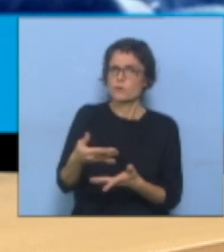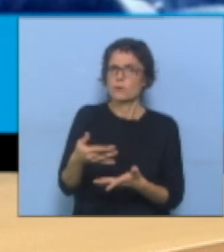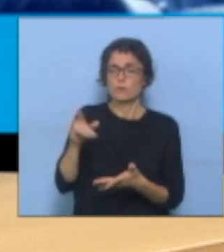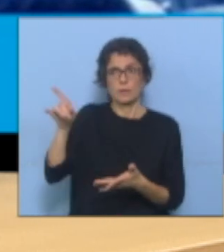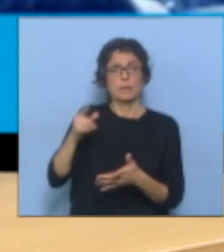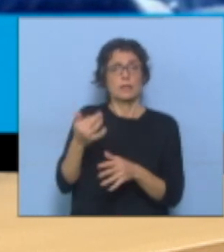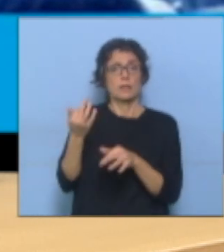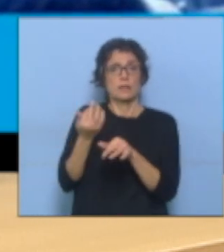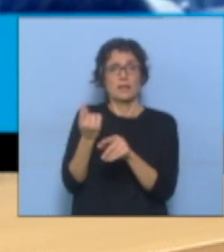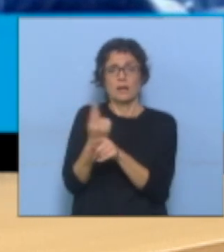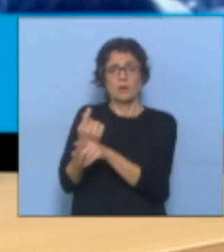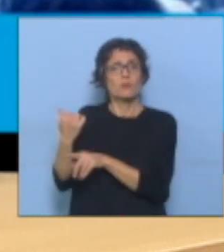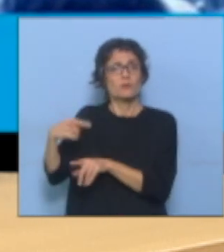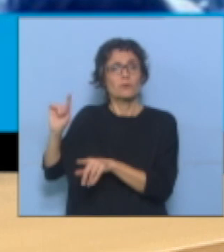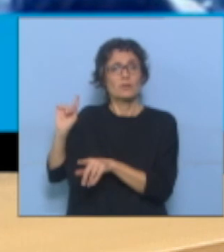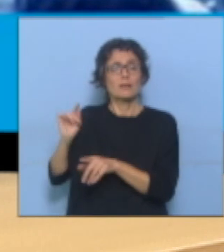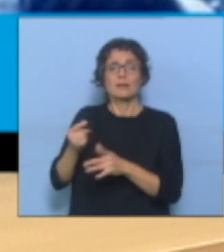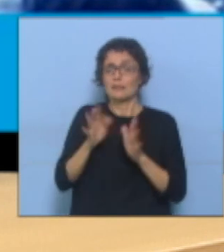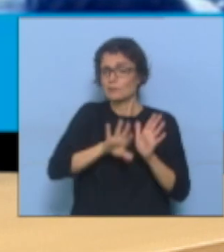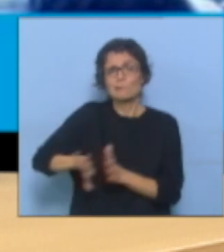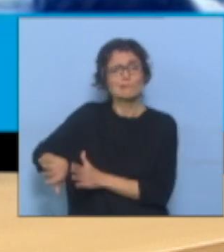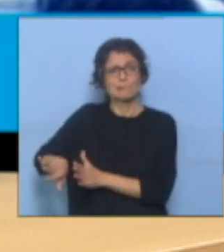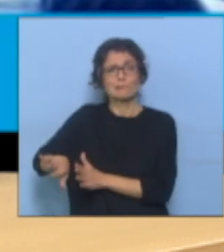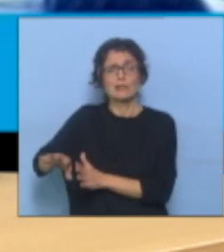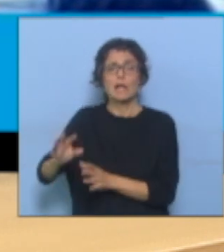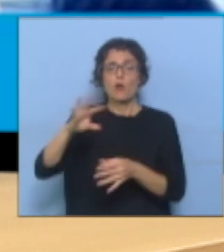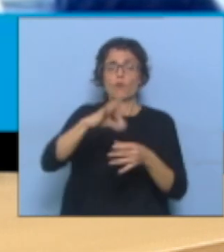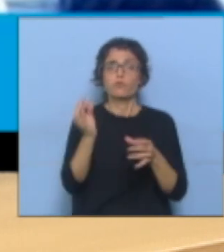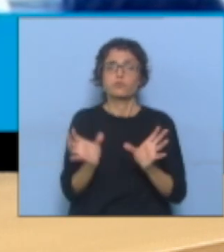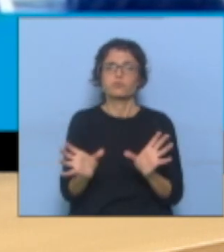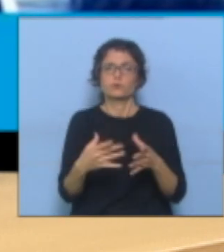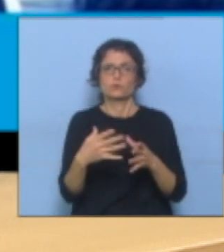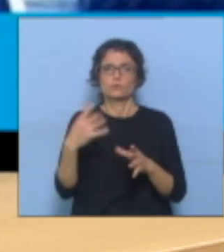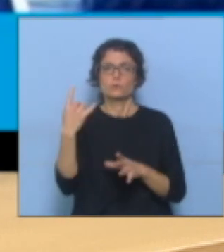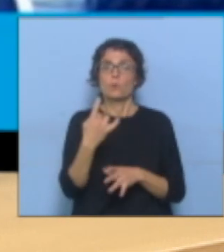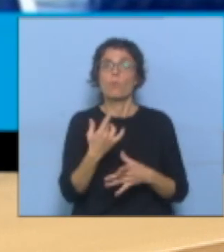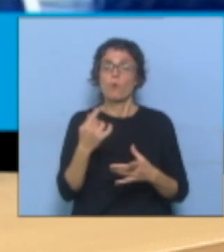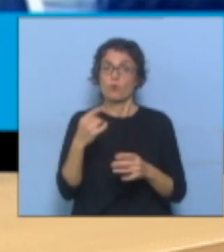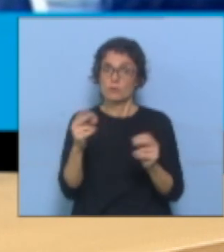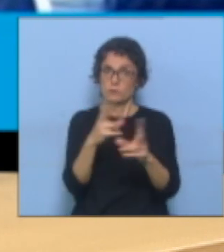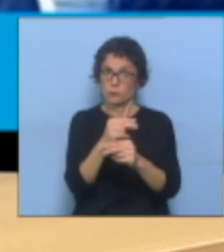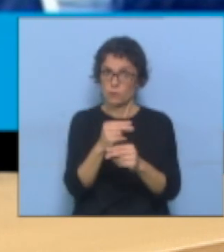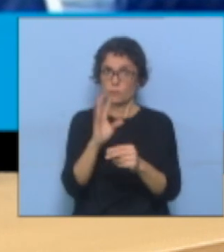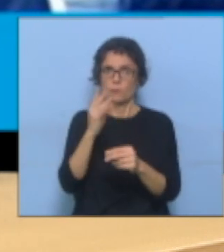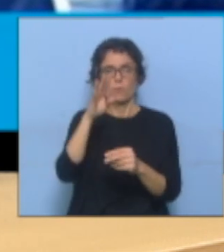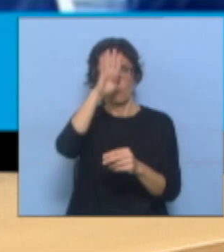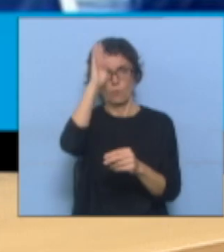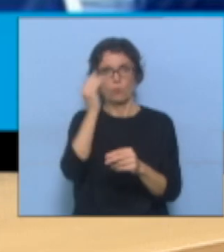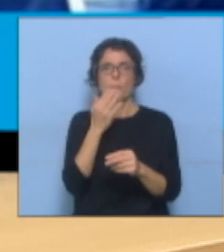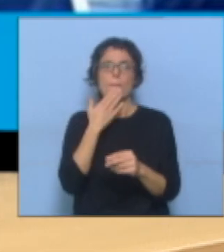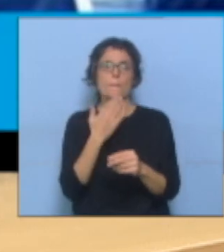riquezas e fundou uma ordem nova, quando o Papa da altura pediu um sinal novo para a